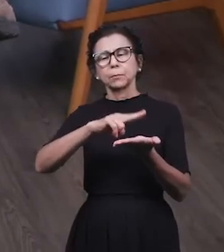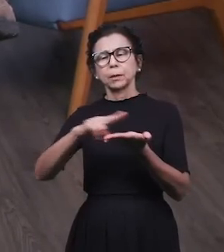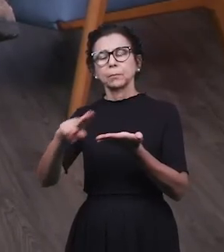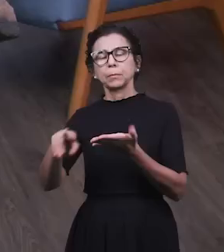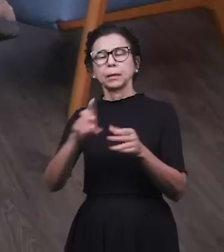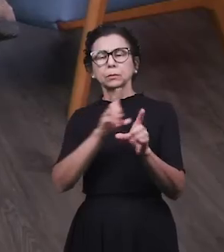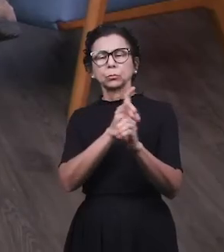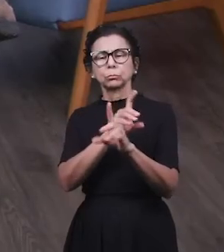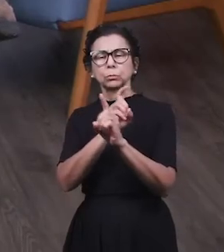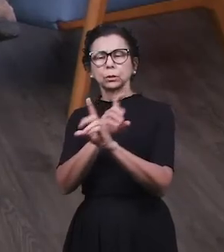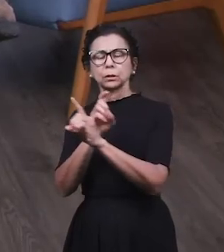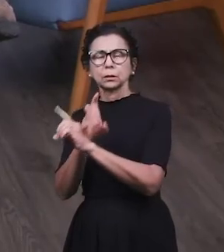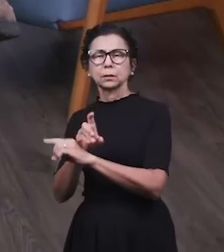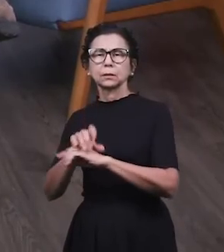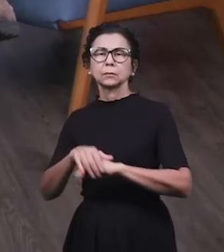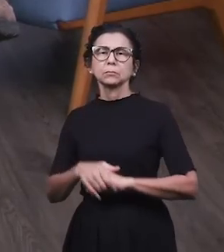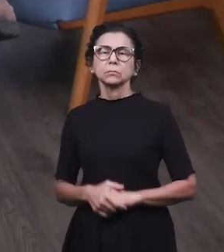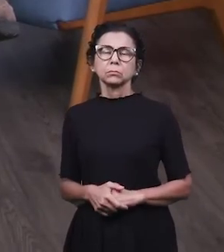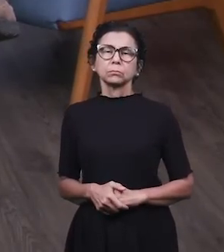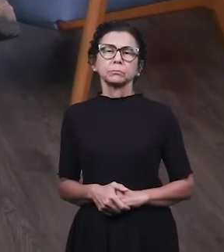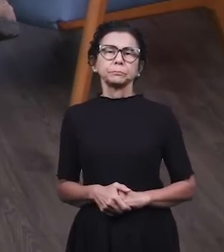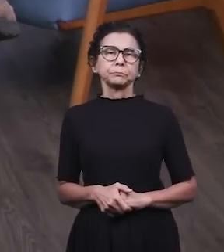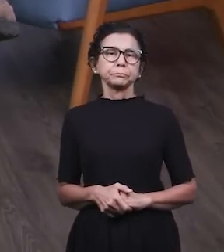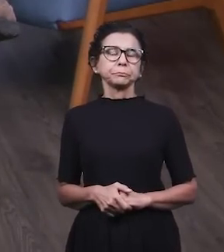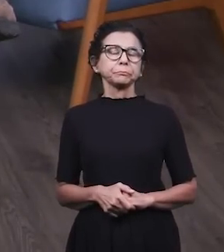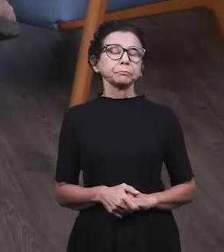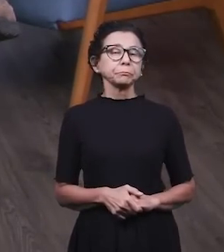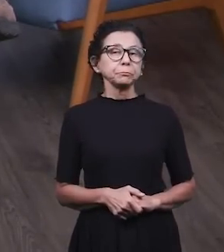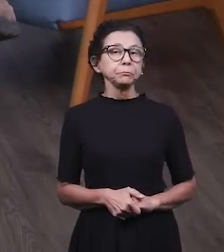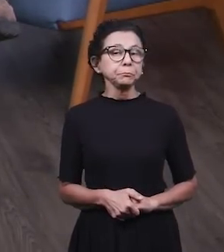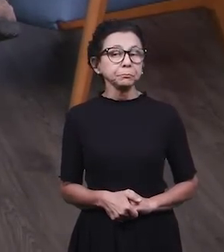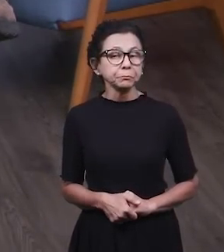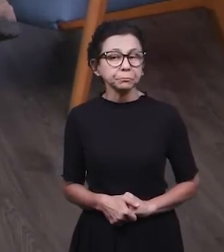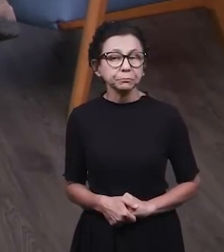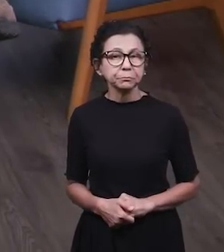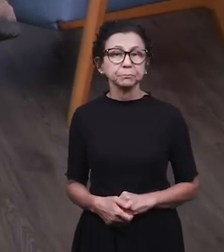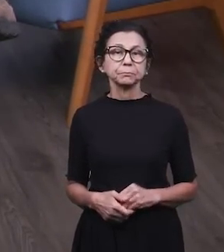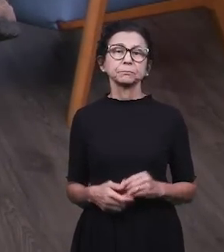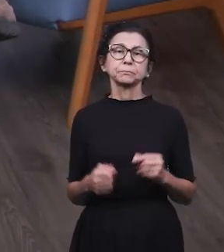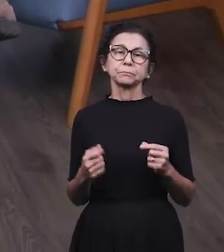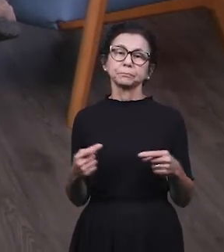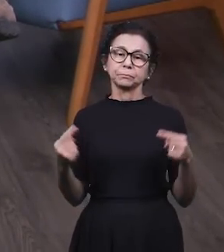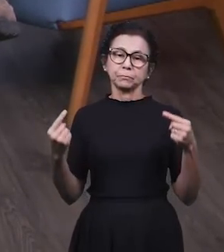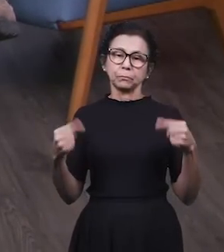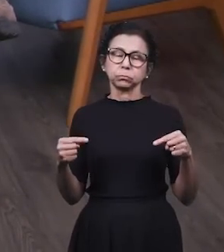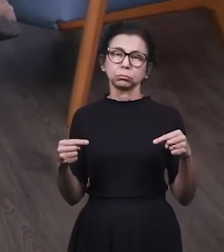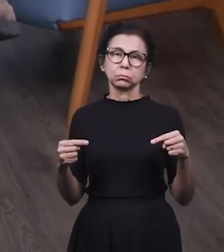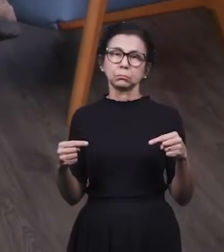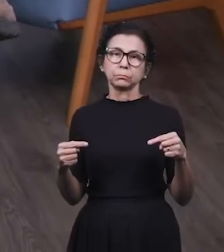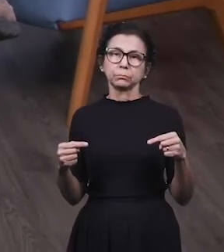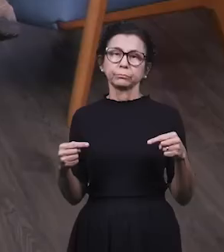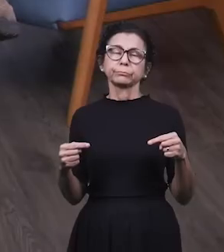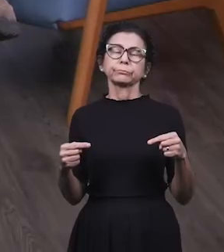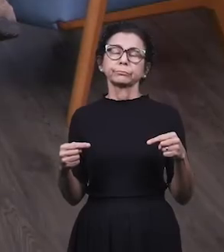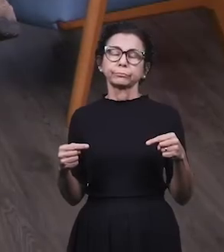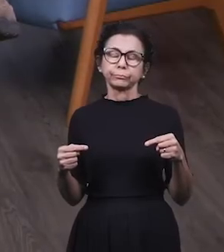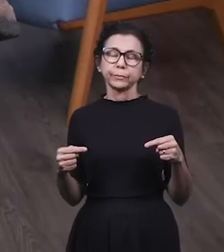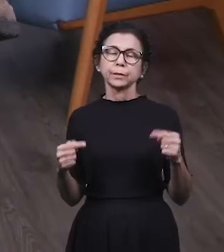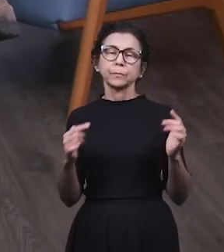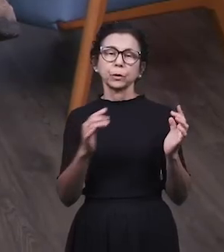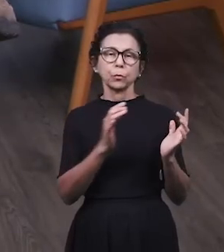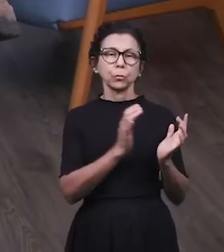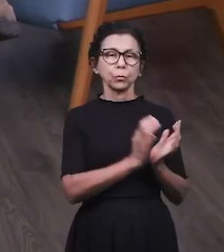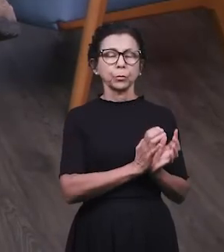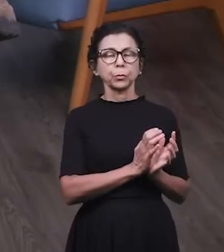não é diferente no livro de Apocalipse, é a oposição à palavra. Quer dizer, há uma relação de